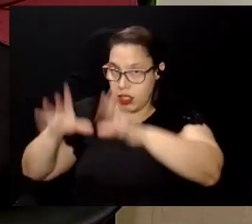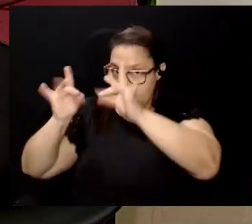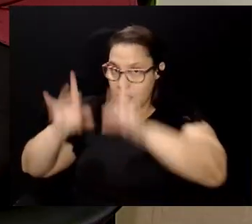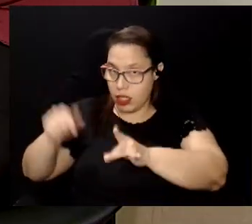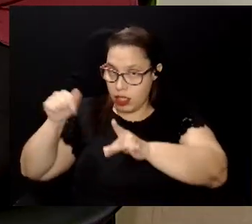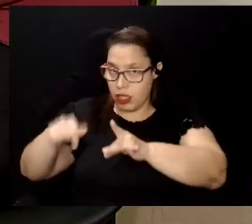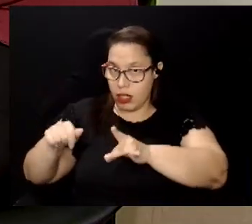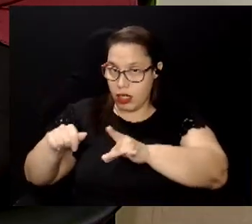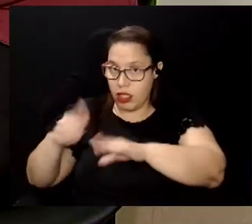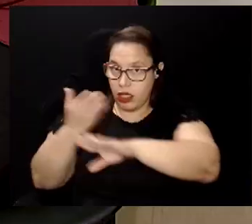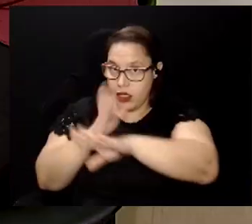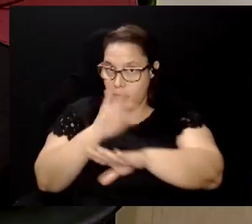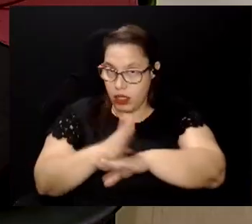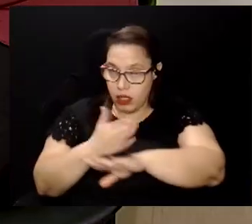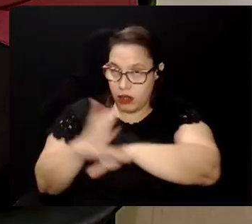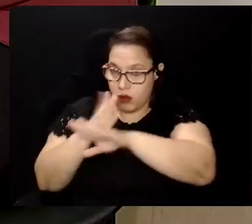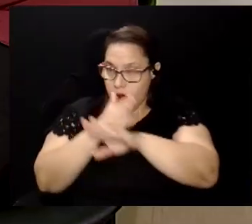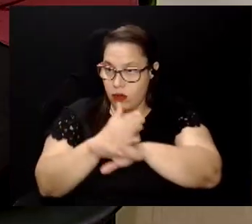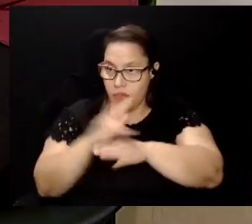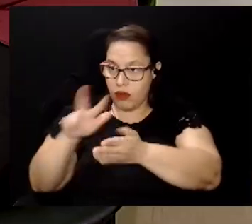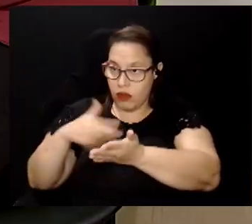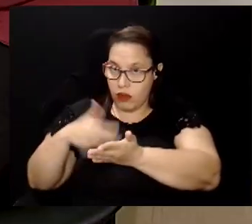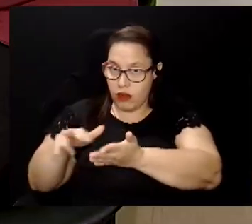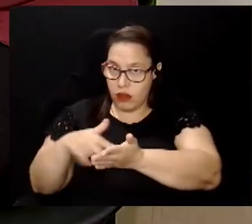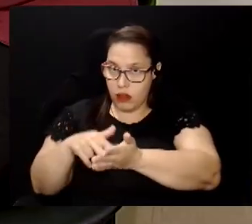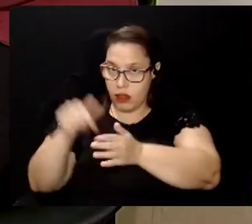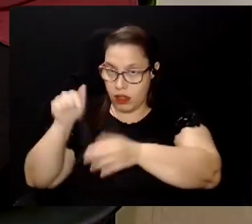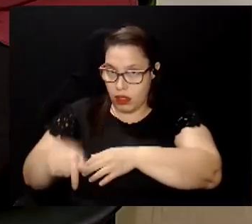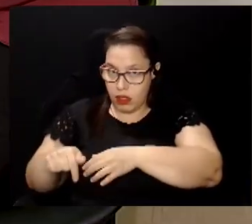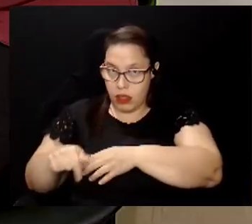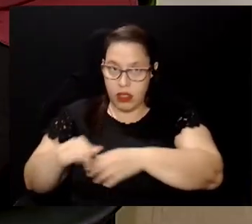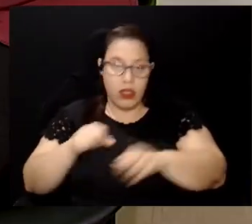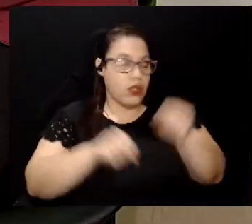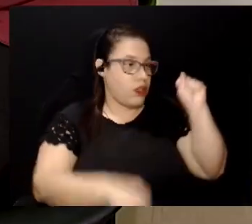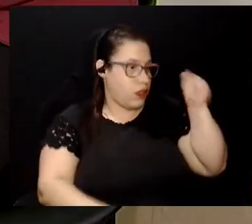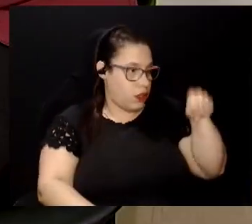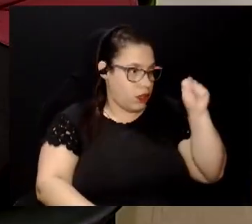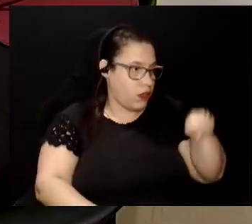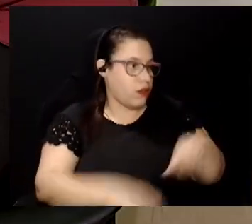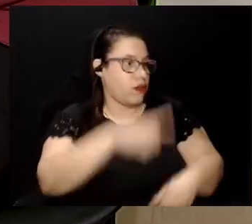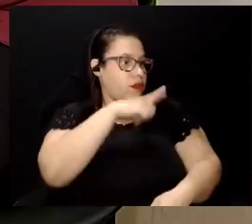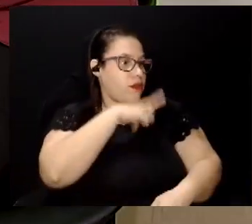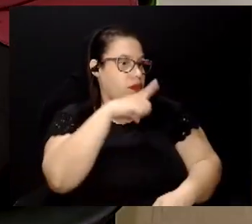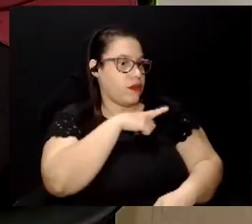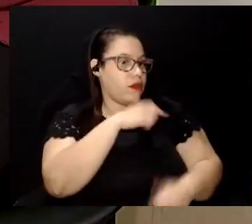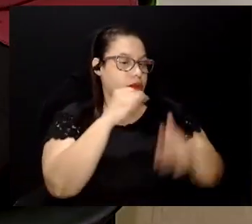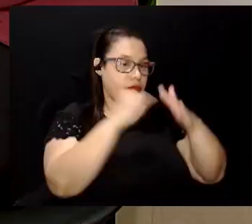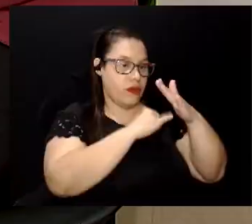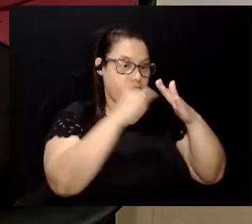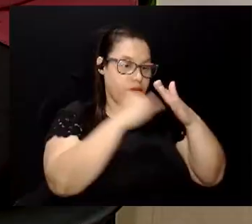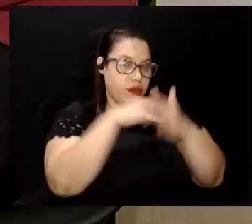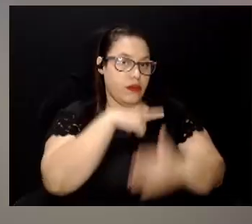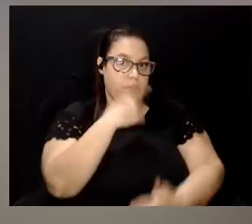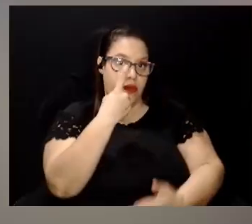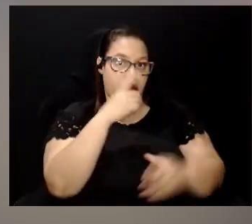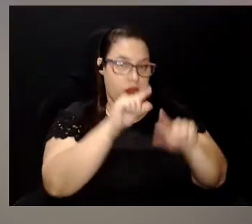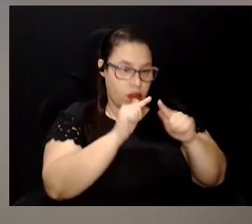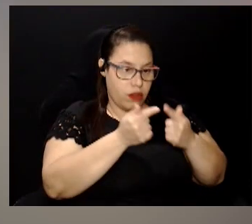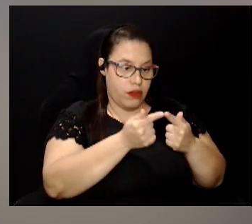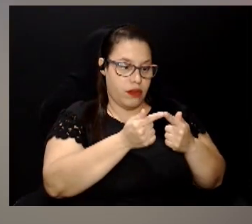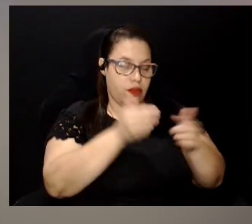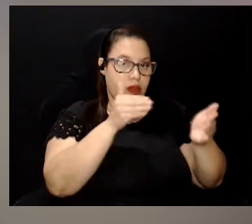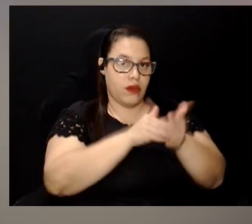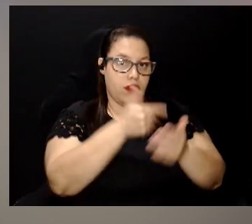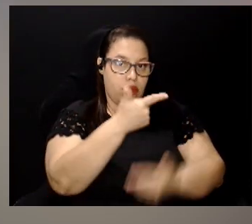a dança, é daqui mesmo? Isso, nós temos, cada instituição tem um grupo, né, de até 20 participantes. Então